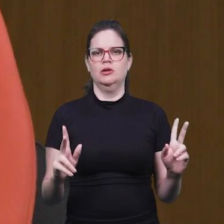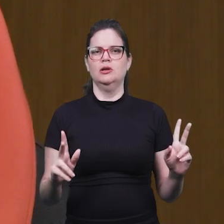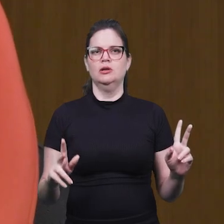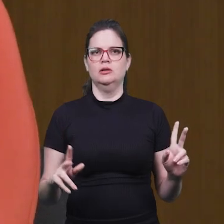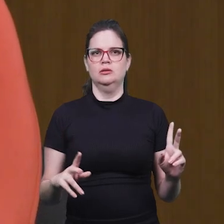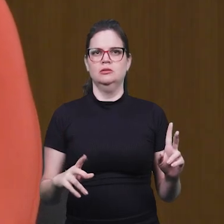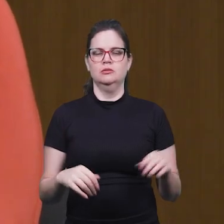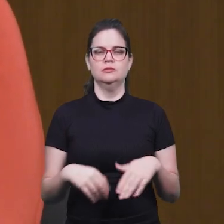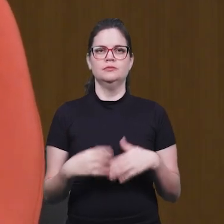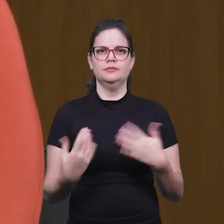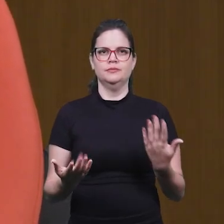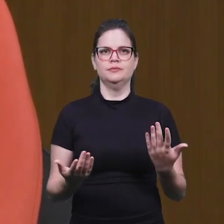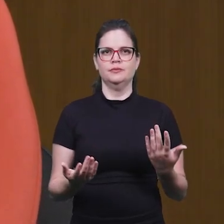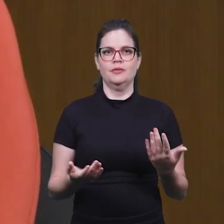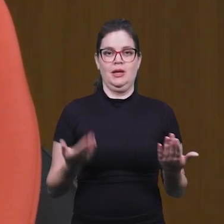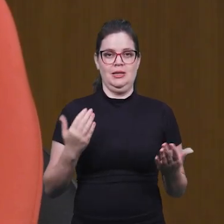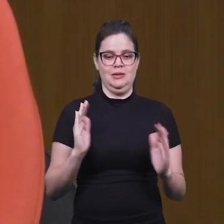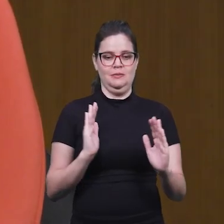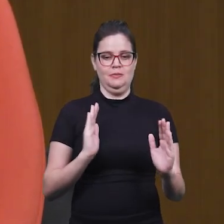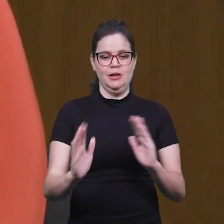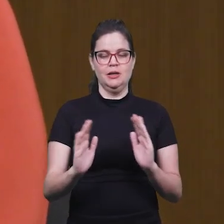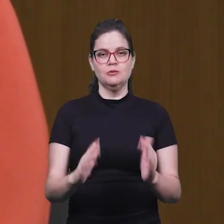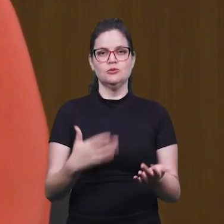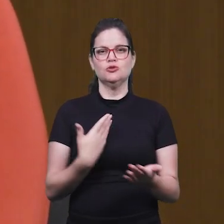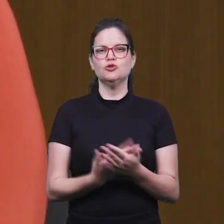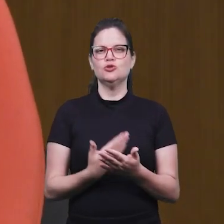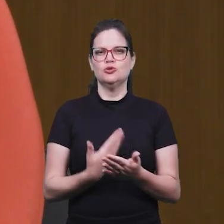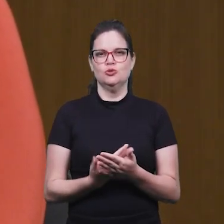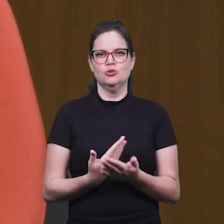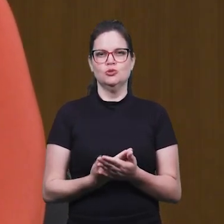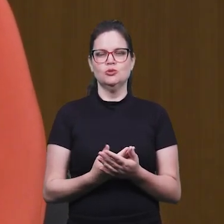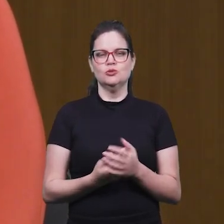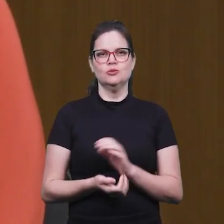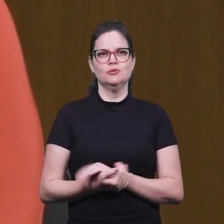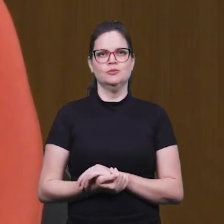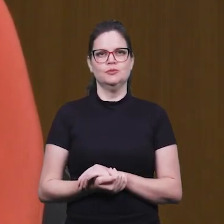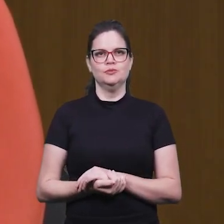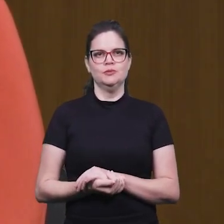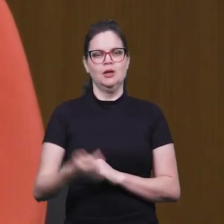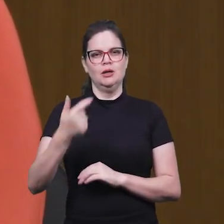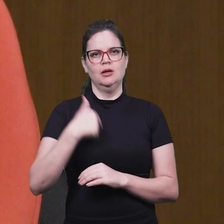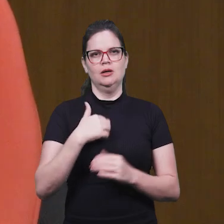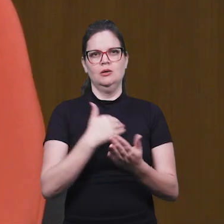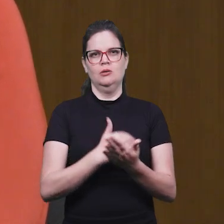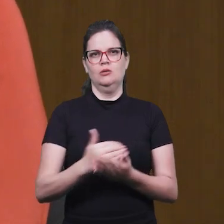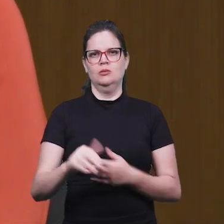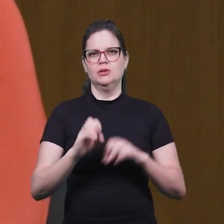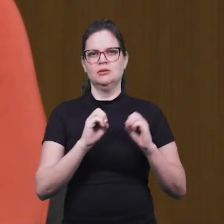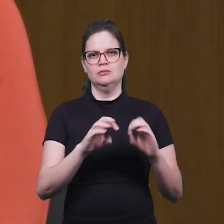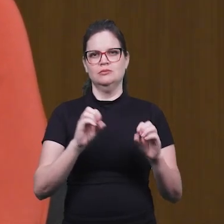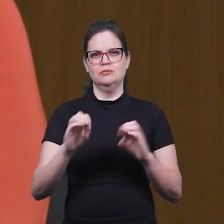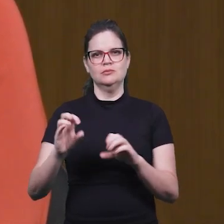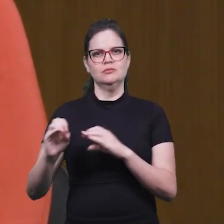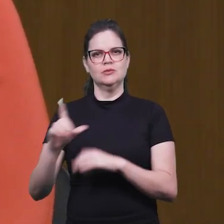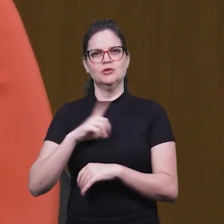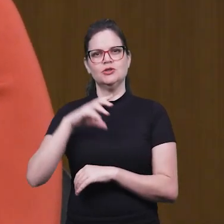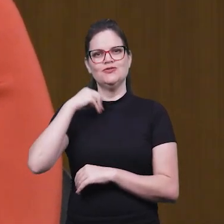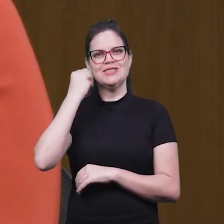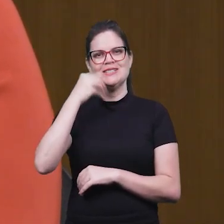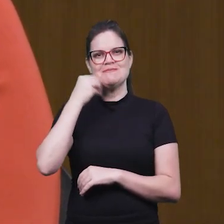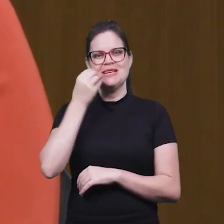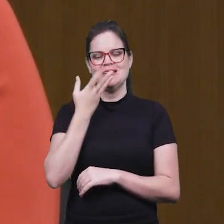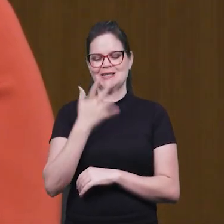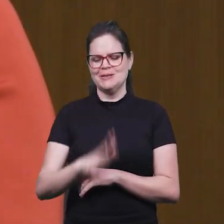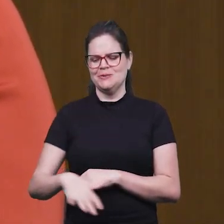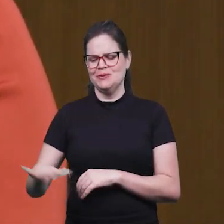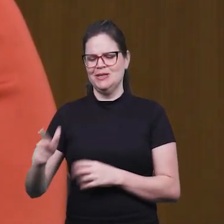de estudo aí com as professoras, eu passei a dar aula e eu tive várias experiências com as crianças. A obra